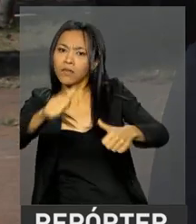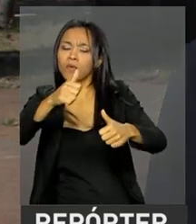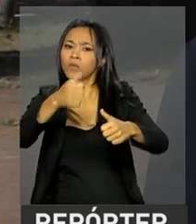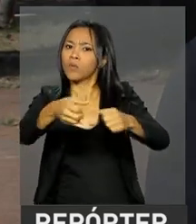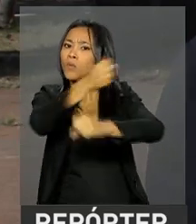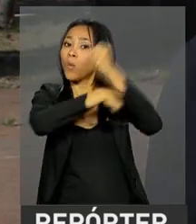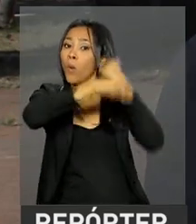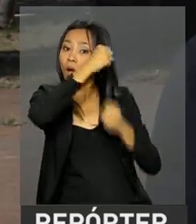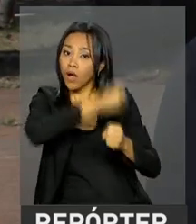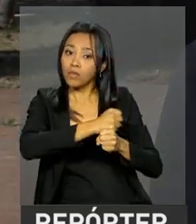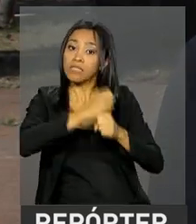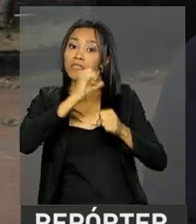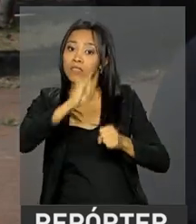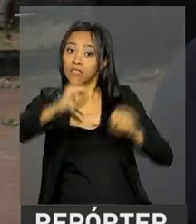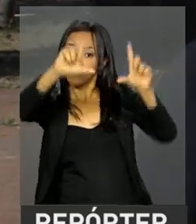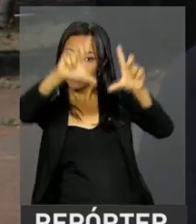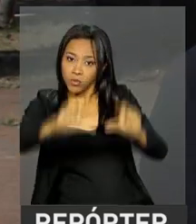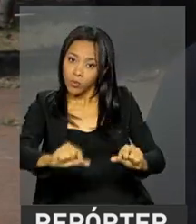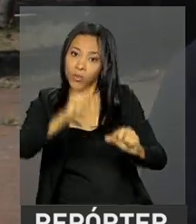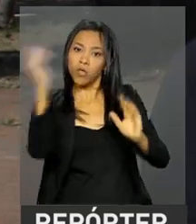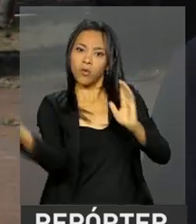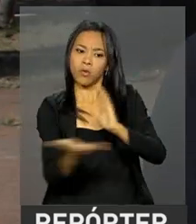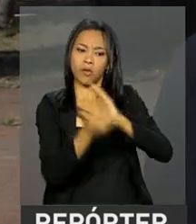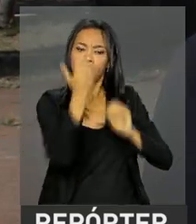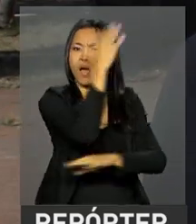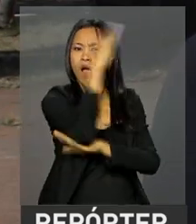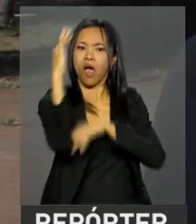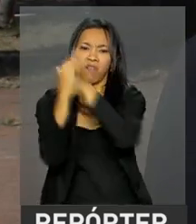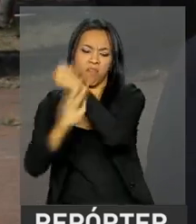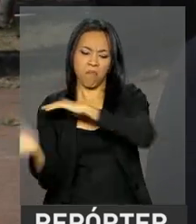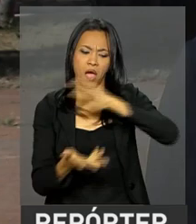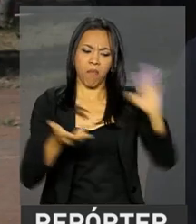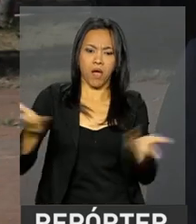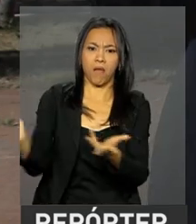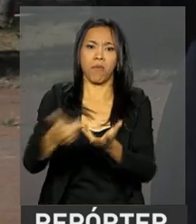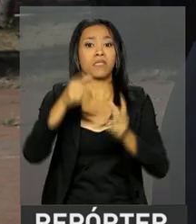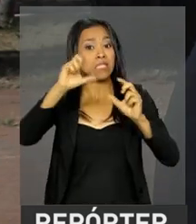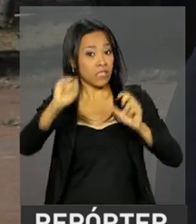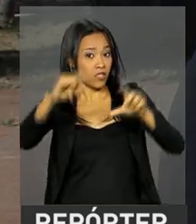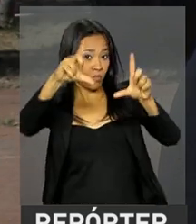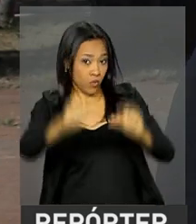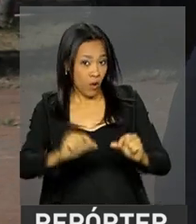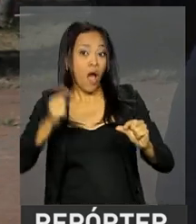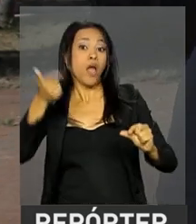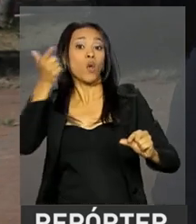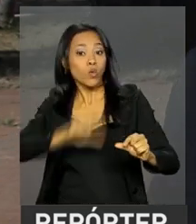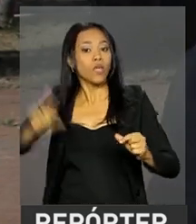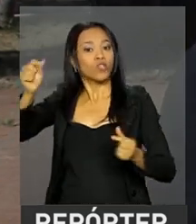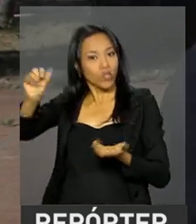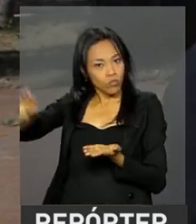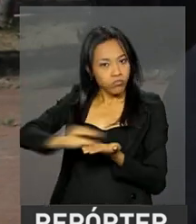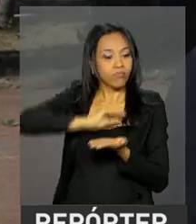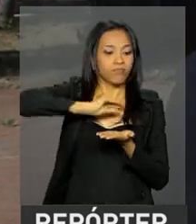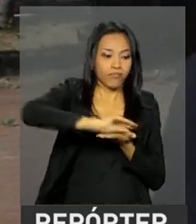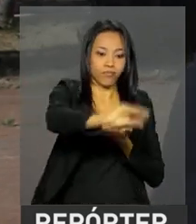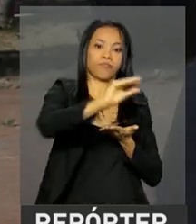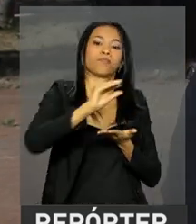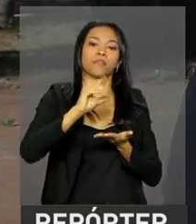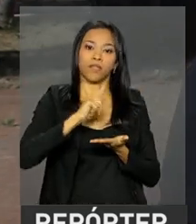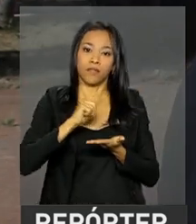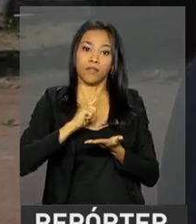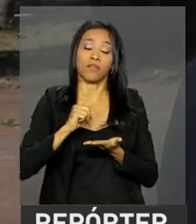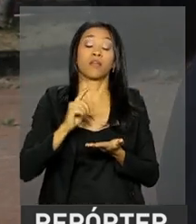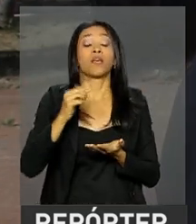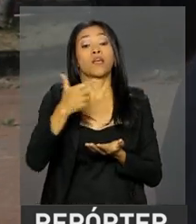ao desmatamento da floresta amazônica por meio de nota o governo norueguês informou que o repasse 2017 Será